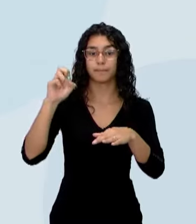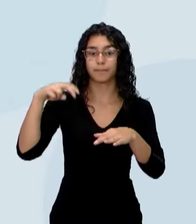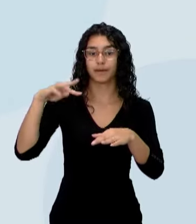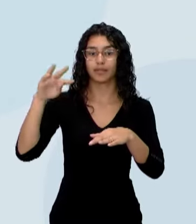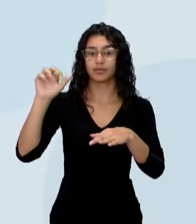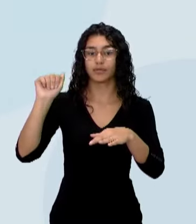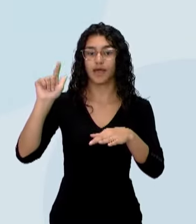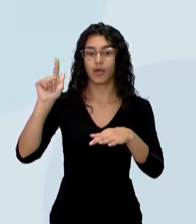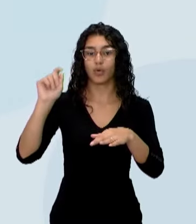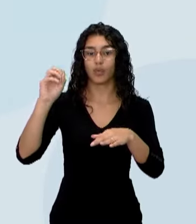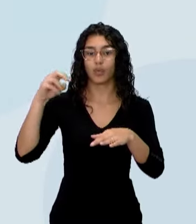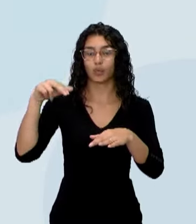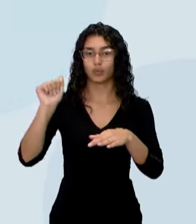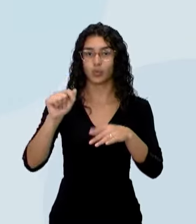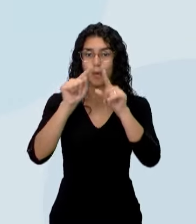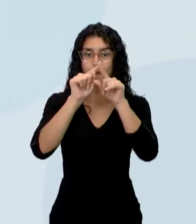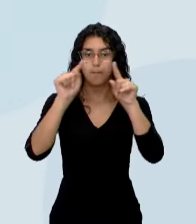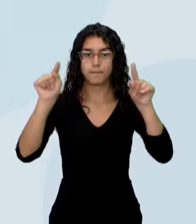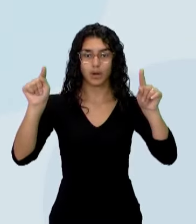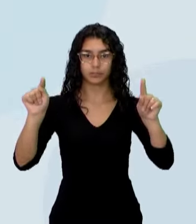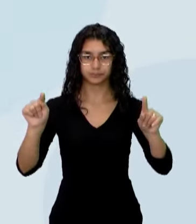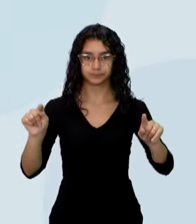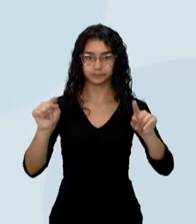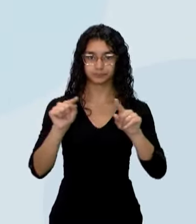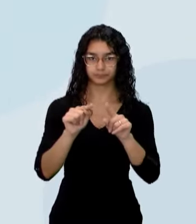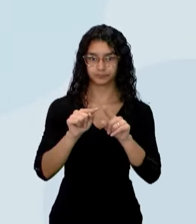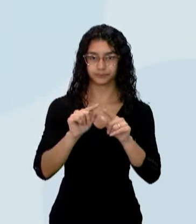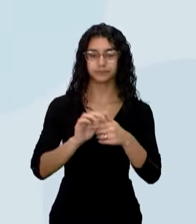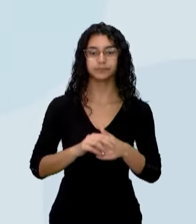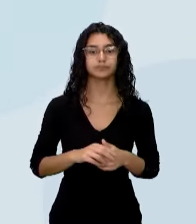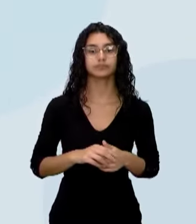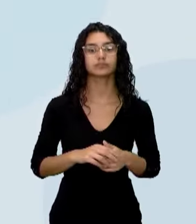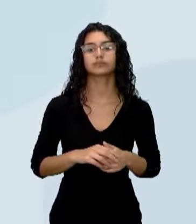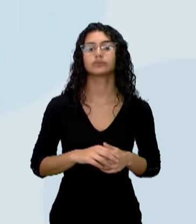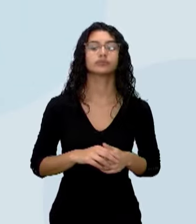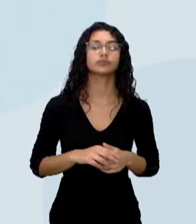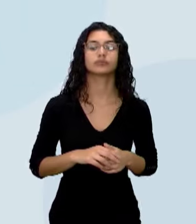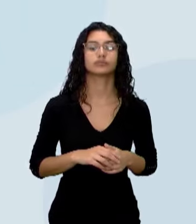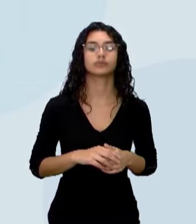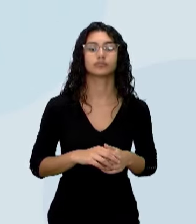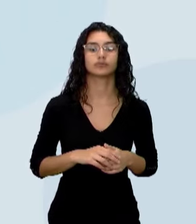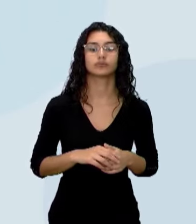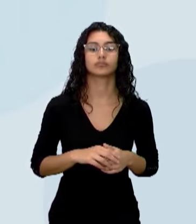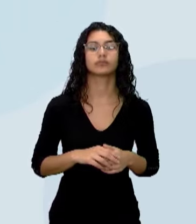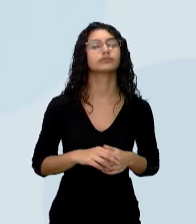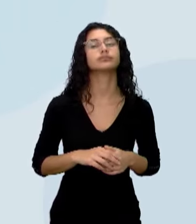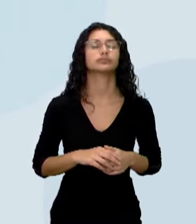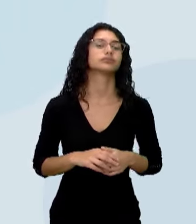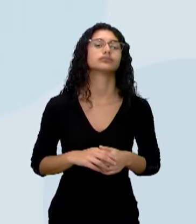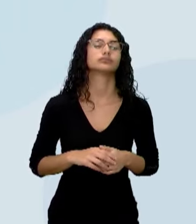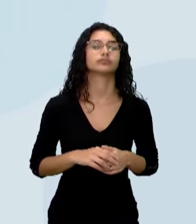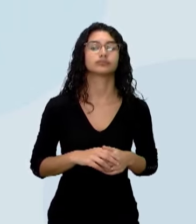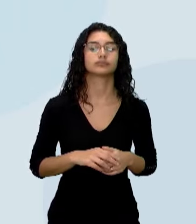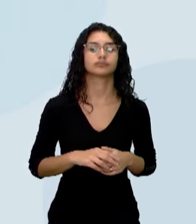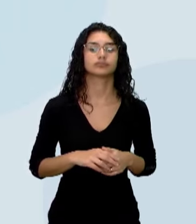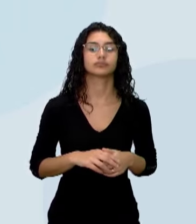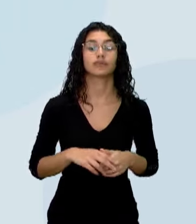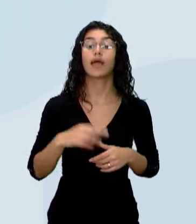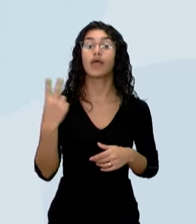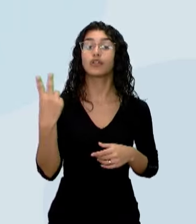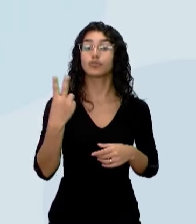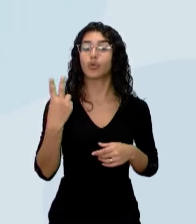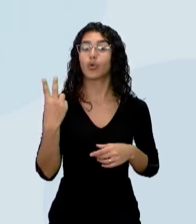regular, pentágono, né? Pentágono regular, né? O penta lembra o quê, Vivi? 5. 5, muito bom. E